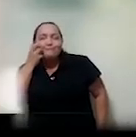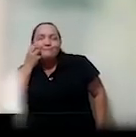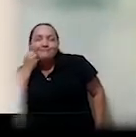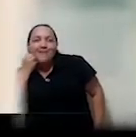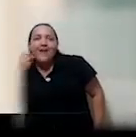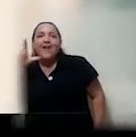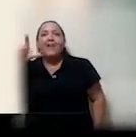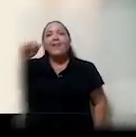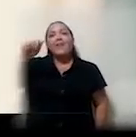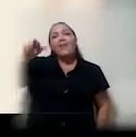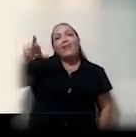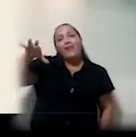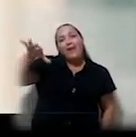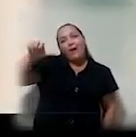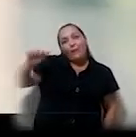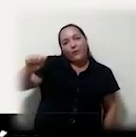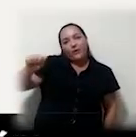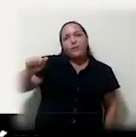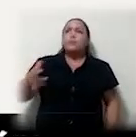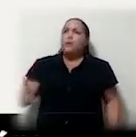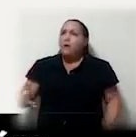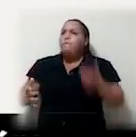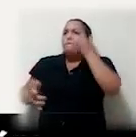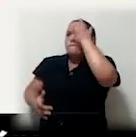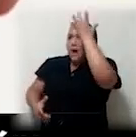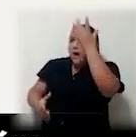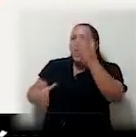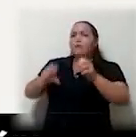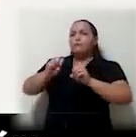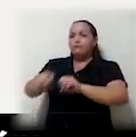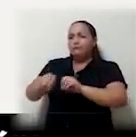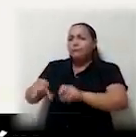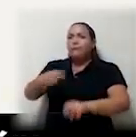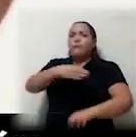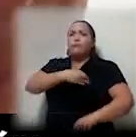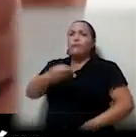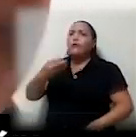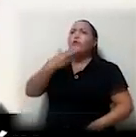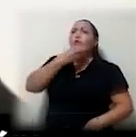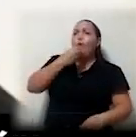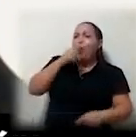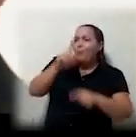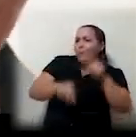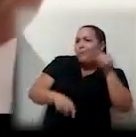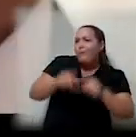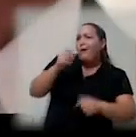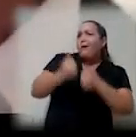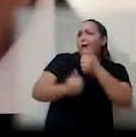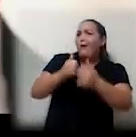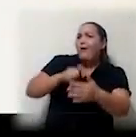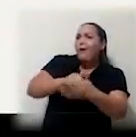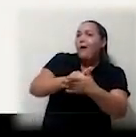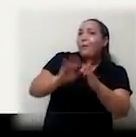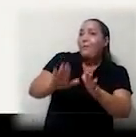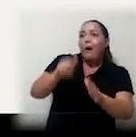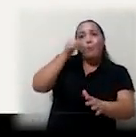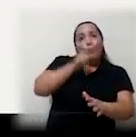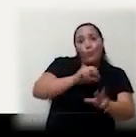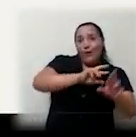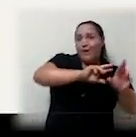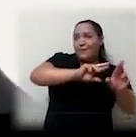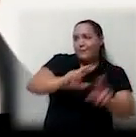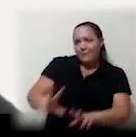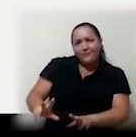Laura. Educar um filho homem, né? É fácil, né? Vai jogar bola, dá um carrinho nele, fala palavrão também. E quando vê uma mulher é diferente, tá